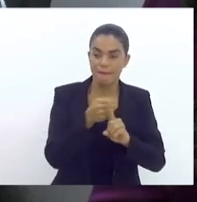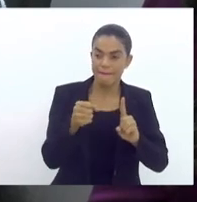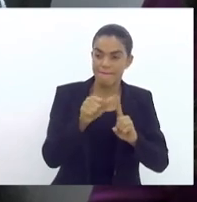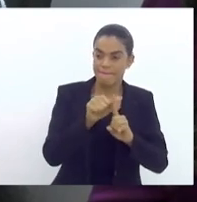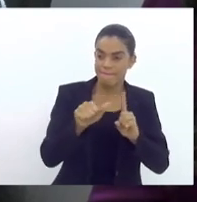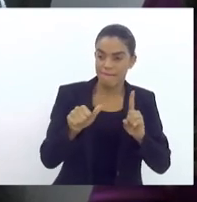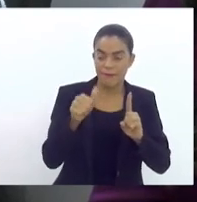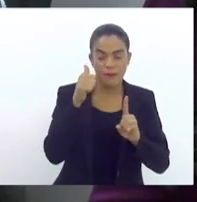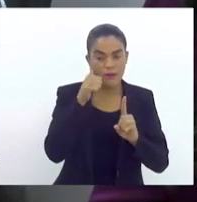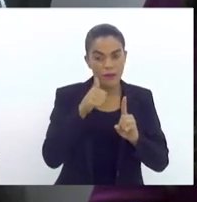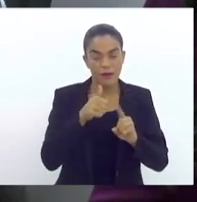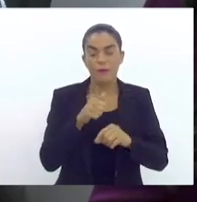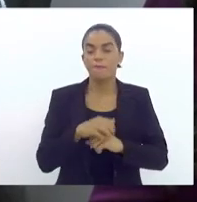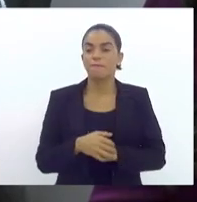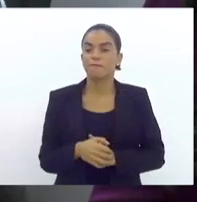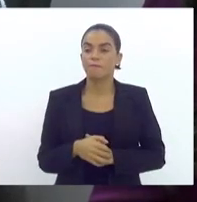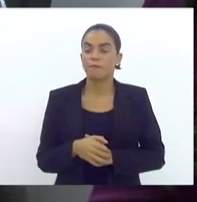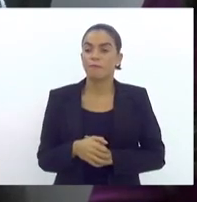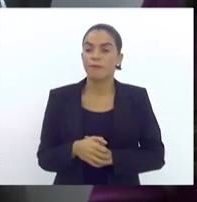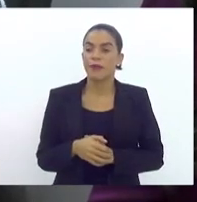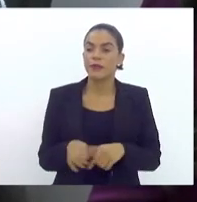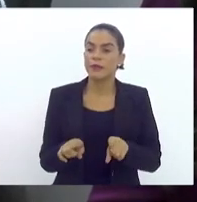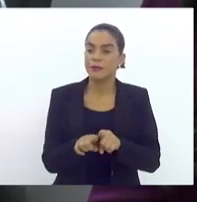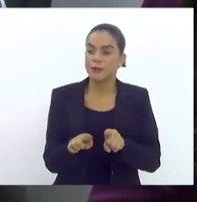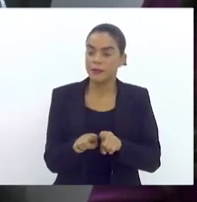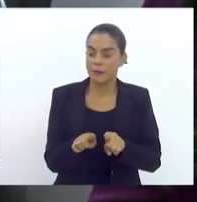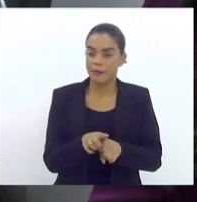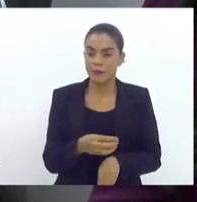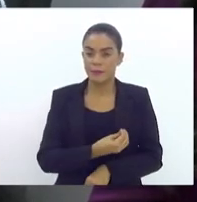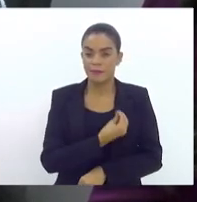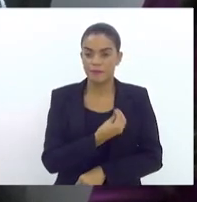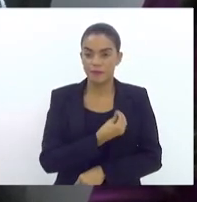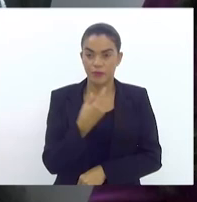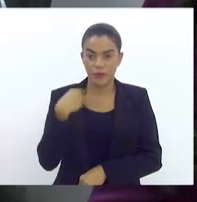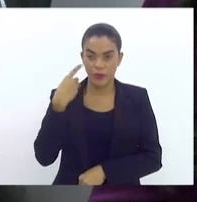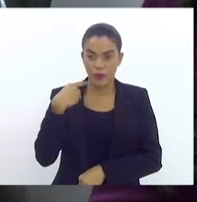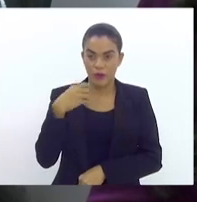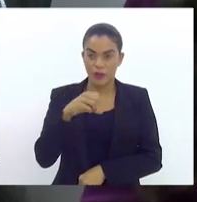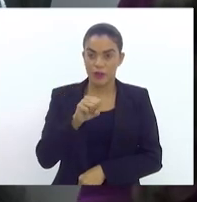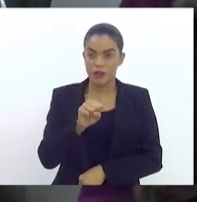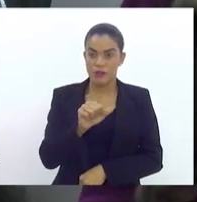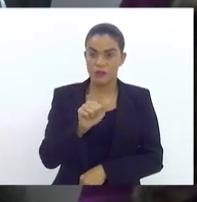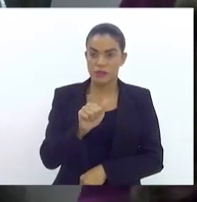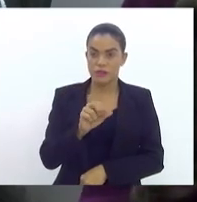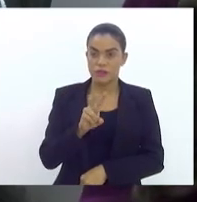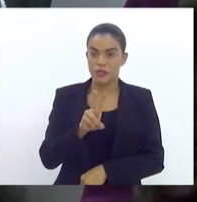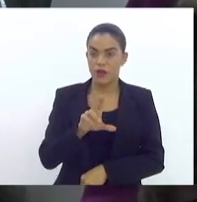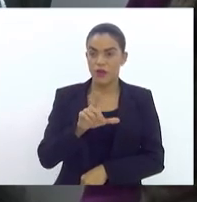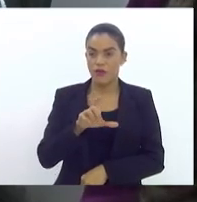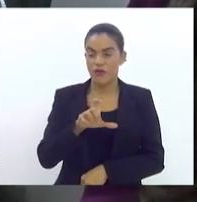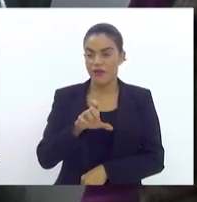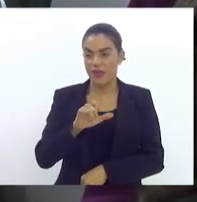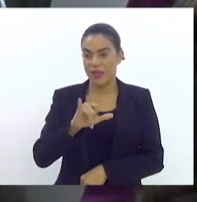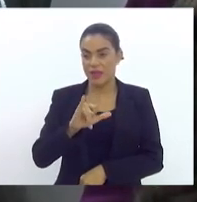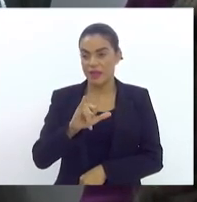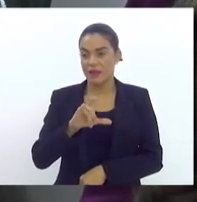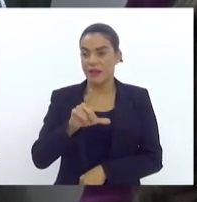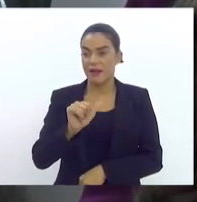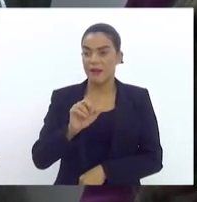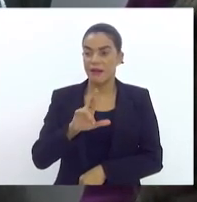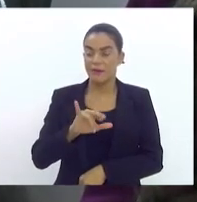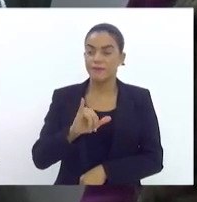do Ministério Público do Estado do Rio de Janeiro e também com a presença do Dr salve promotor de justiça da segunda